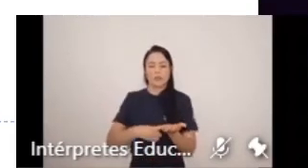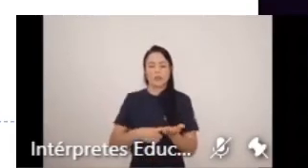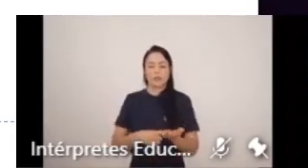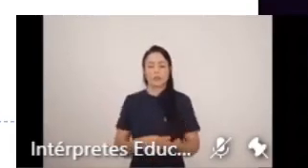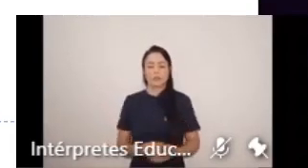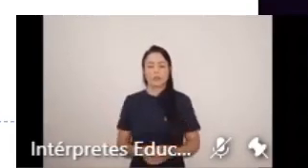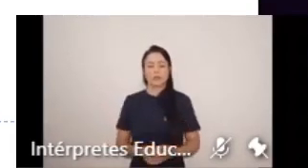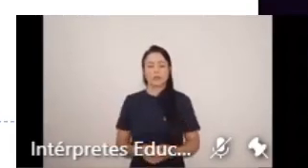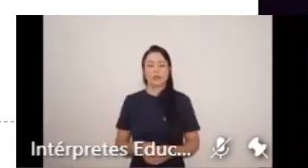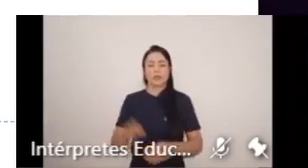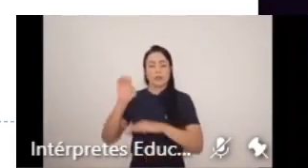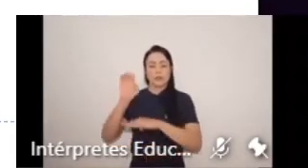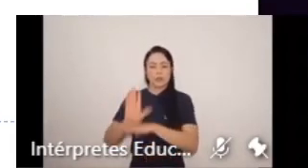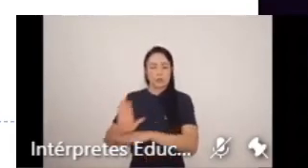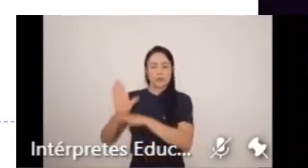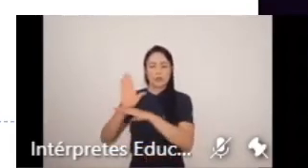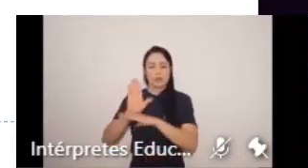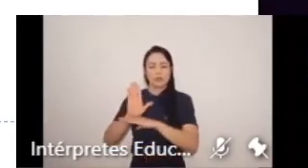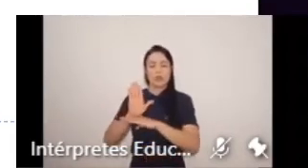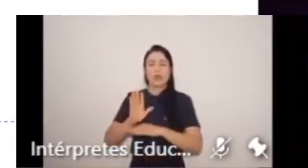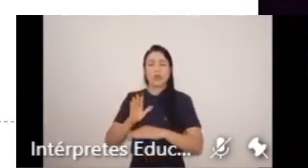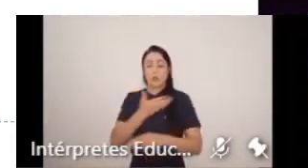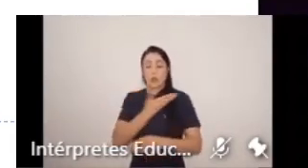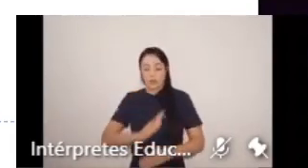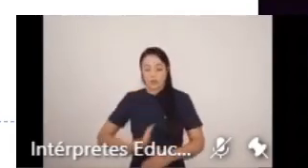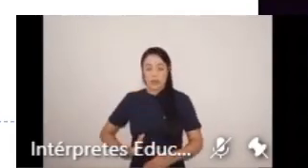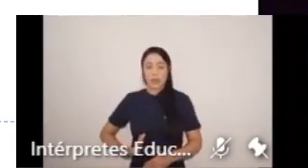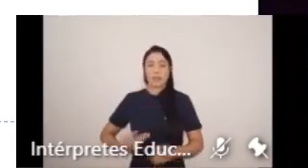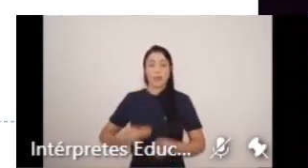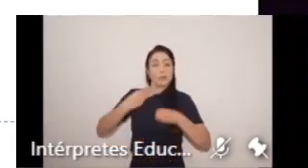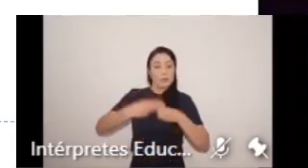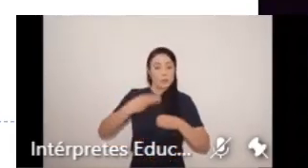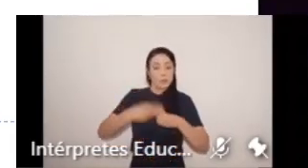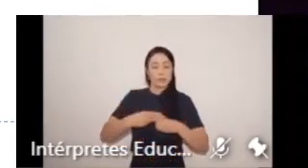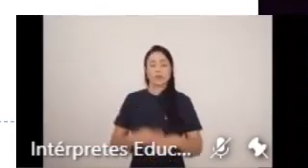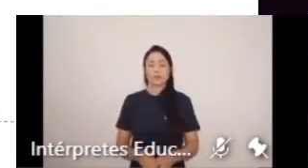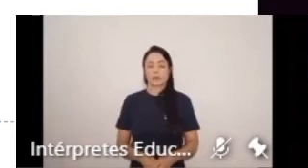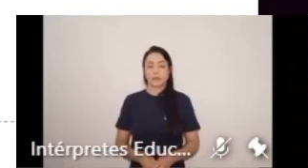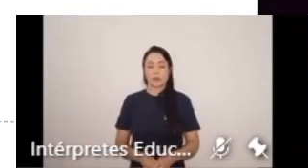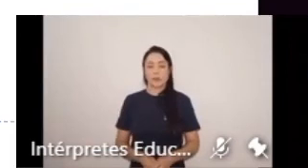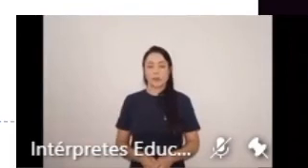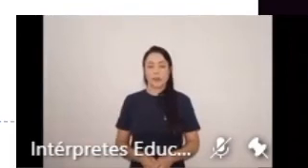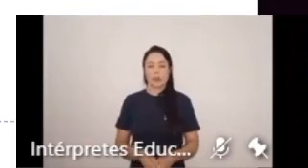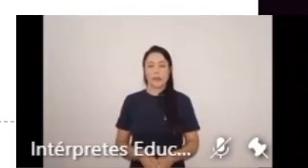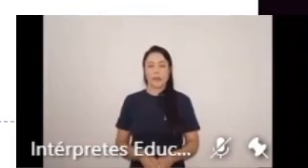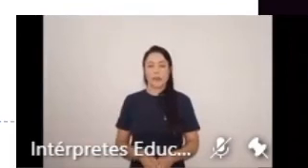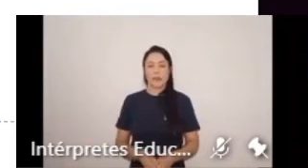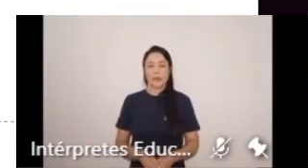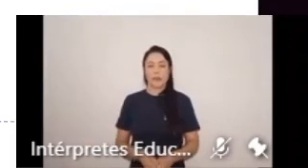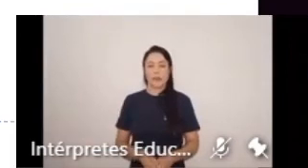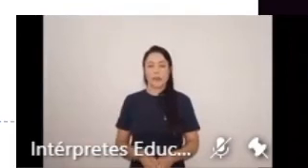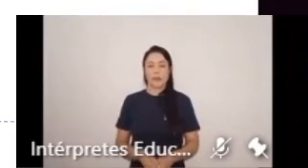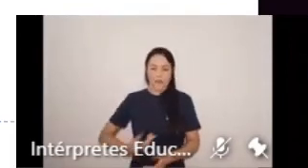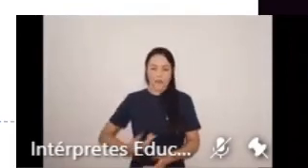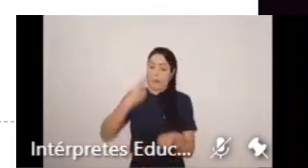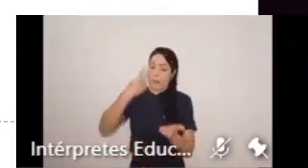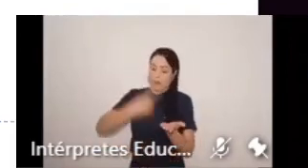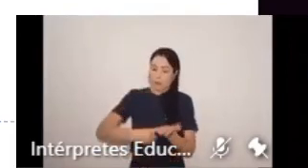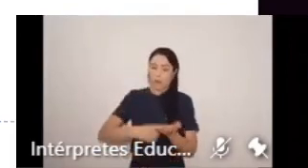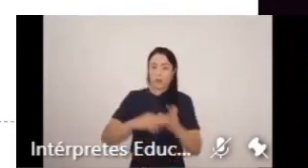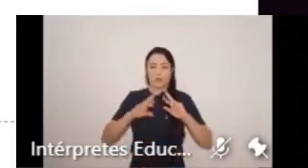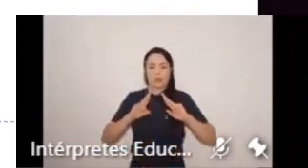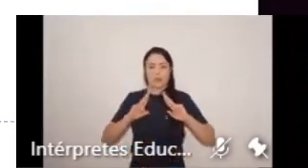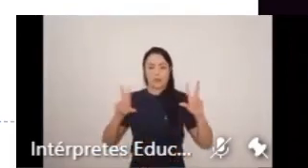os estados e a União, ou os estados e os municípios. Cada estado pactua de um jeito com o município, e a União